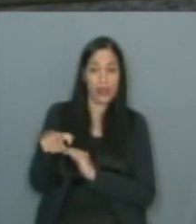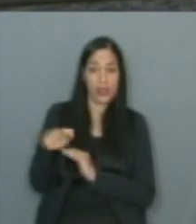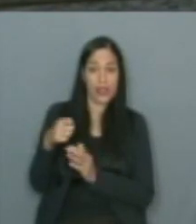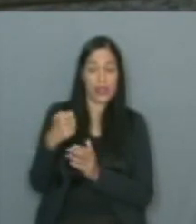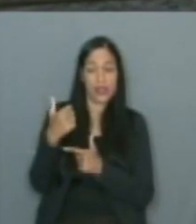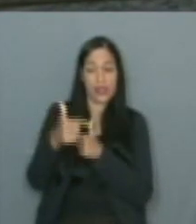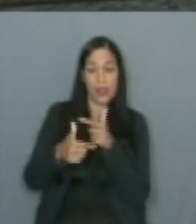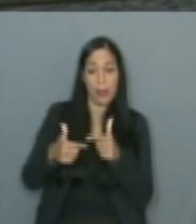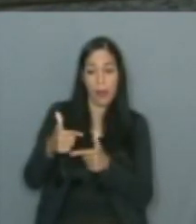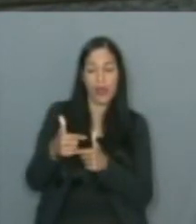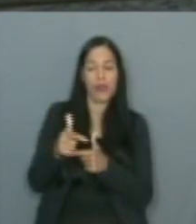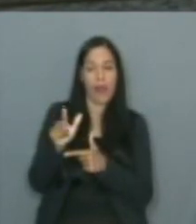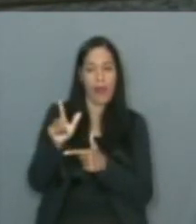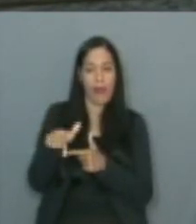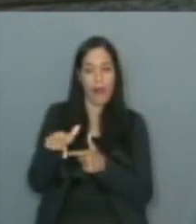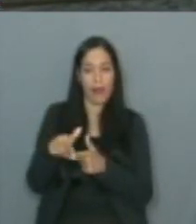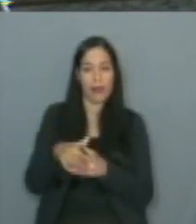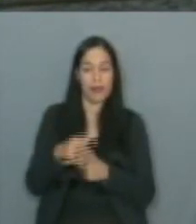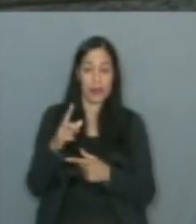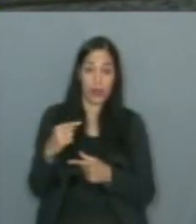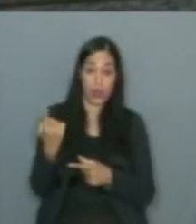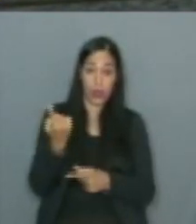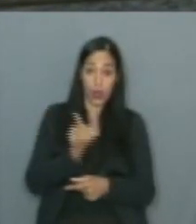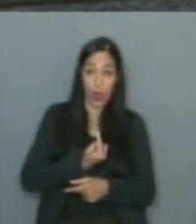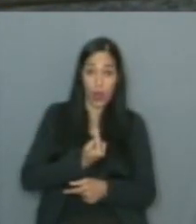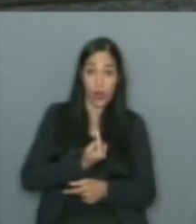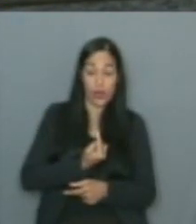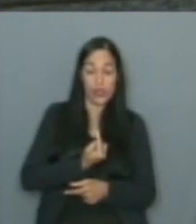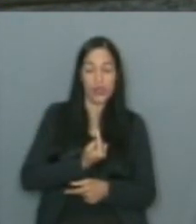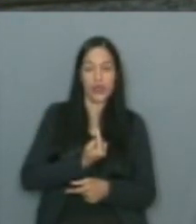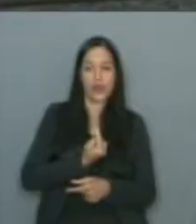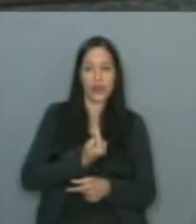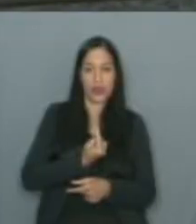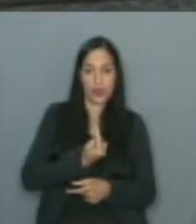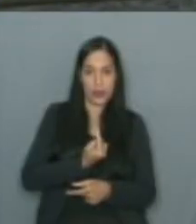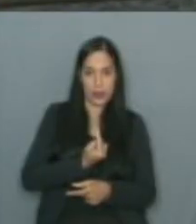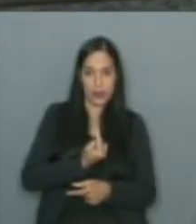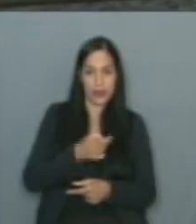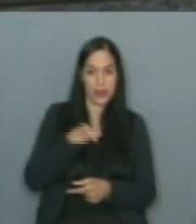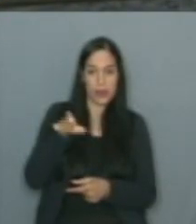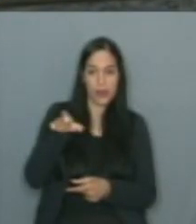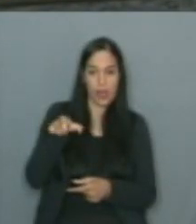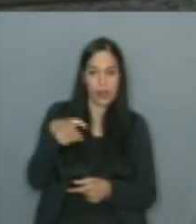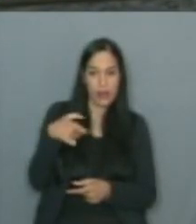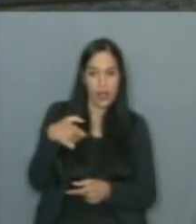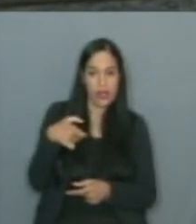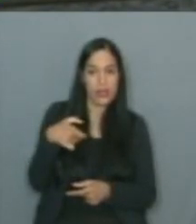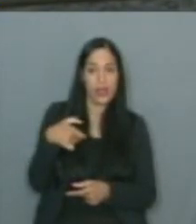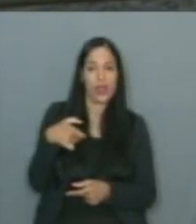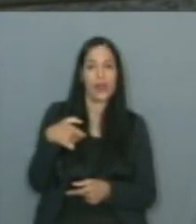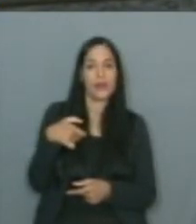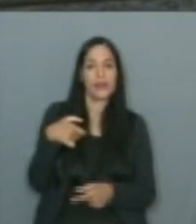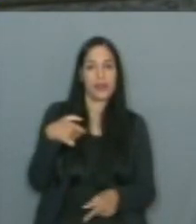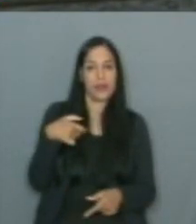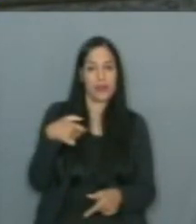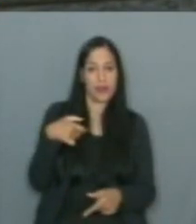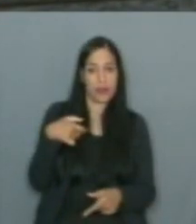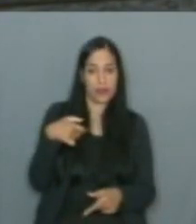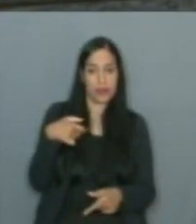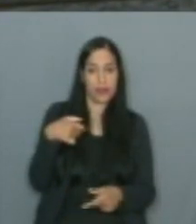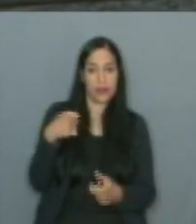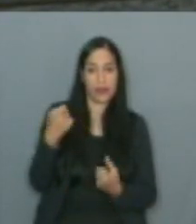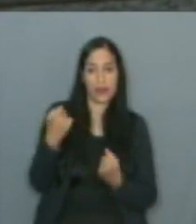carteira de trabalho. Enquanto nós, da classe média, temos carteira de